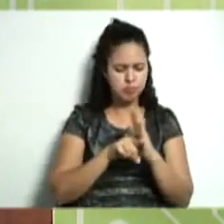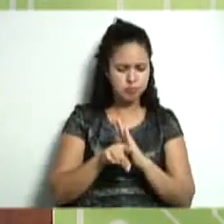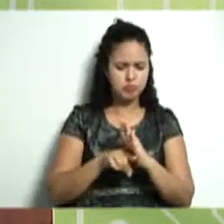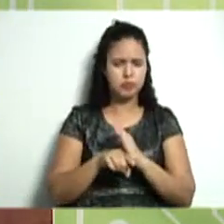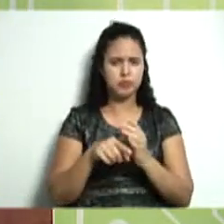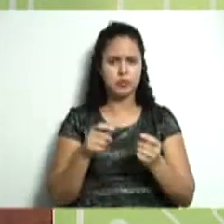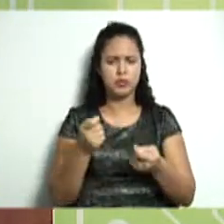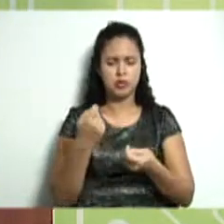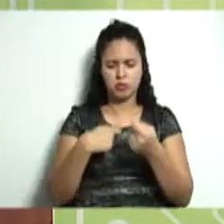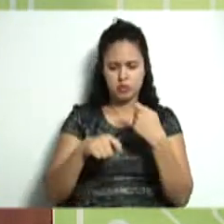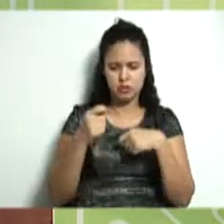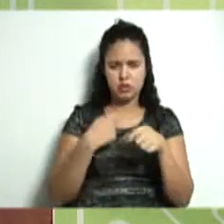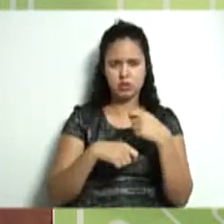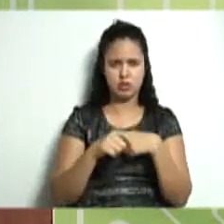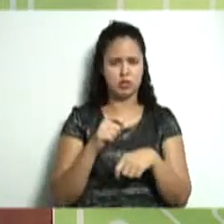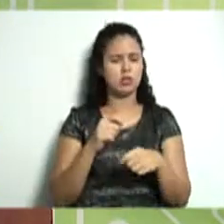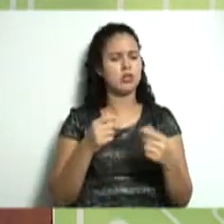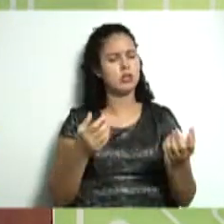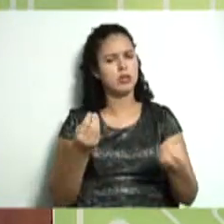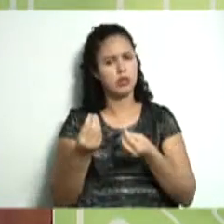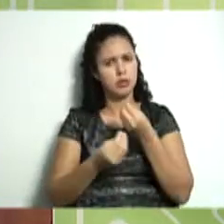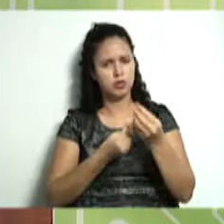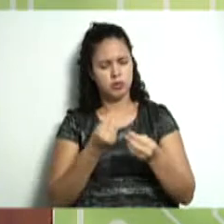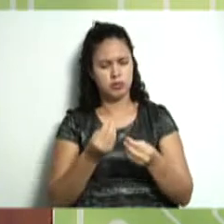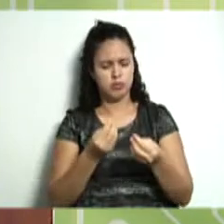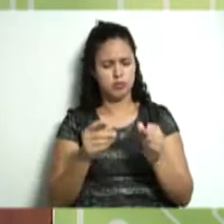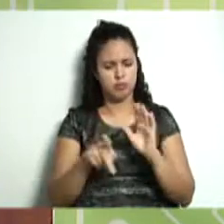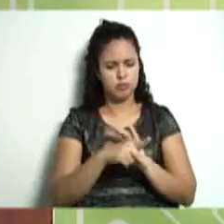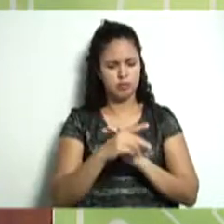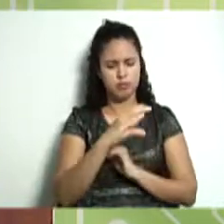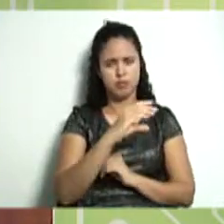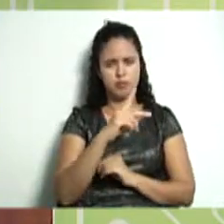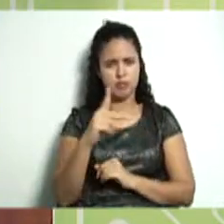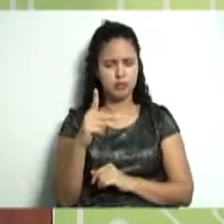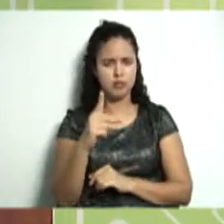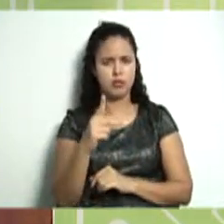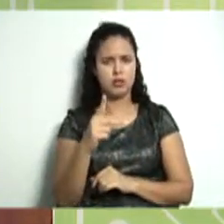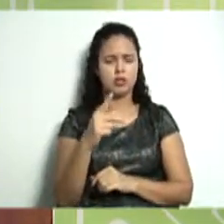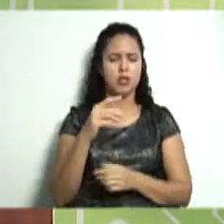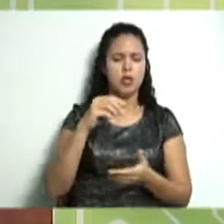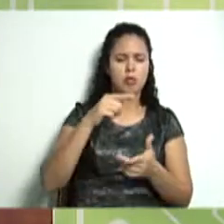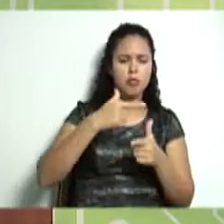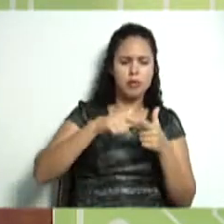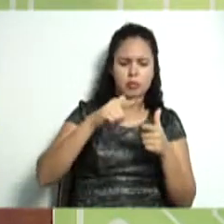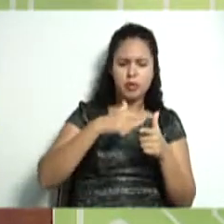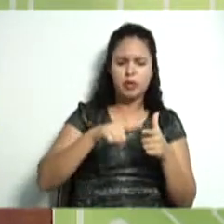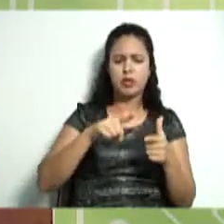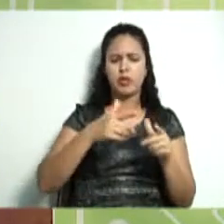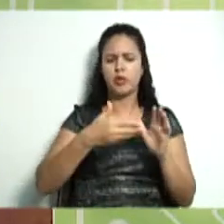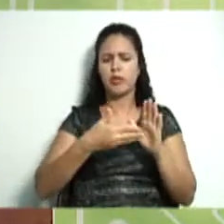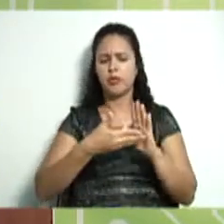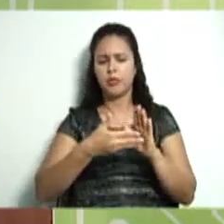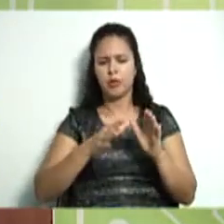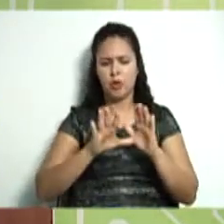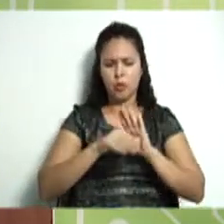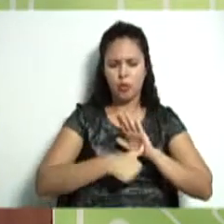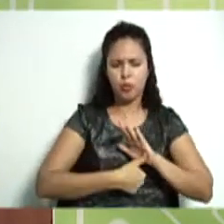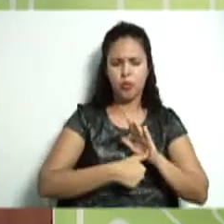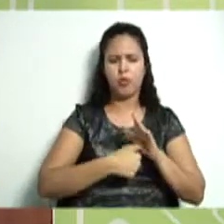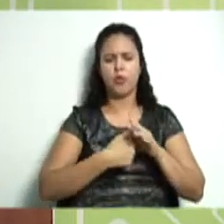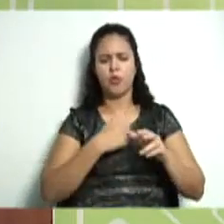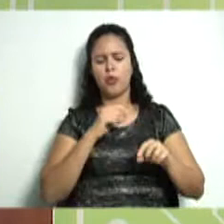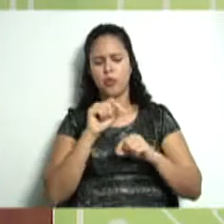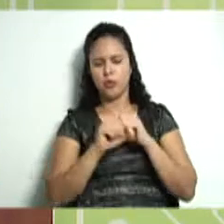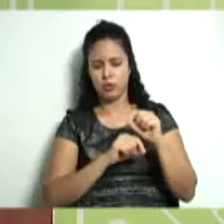questão financeira, se está sadia a finanças da cooperativa ou não, se tem alguma irregularidade ou não. Por